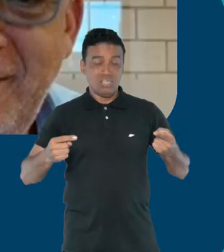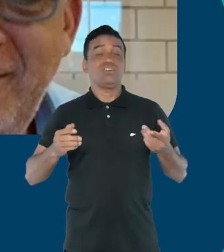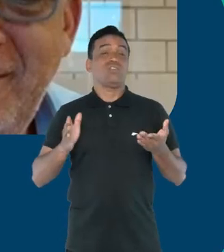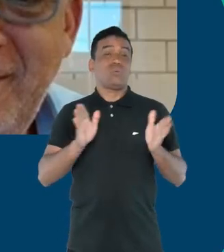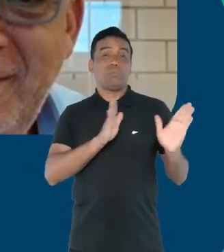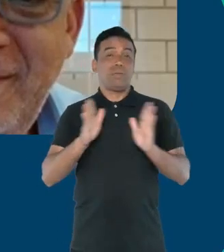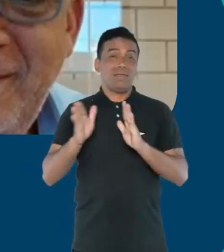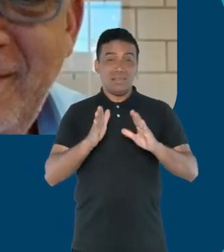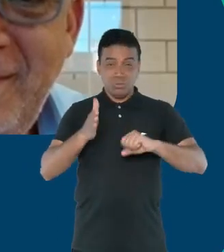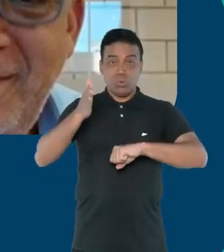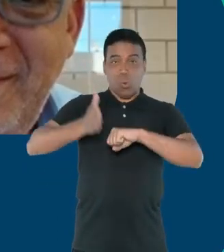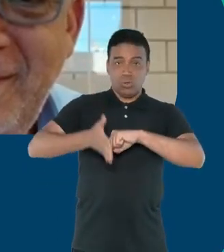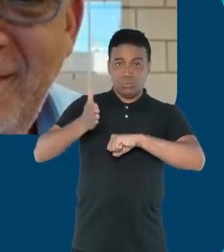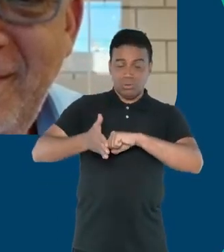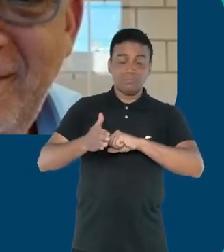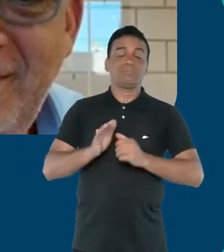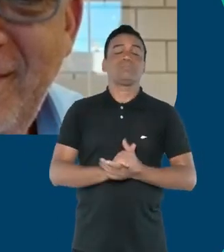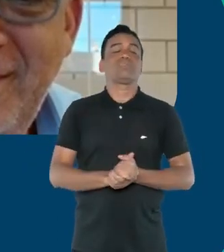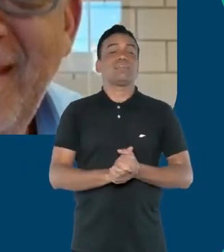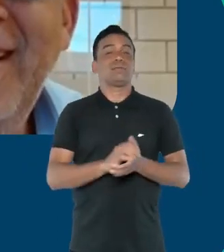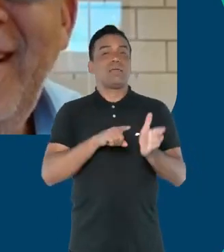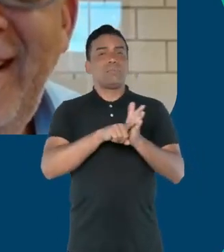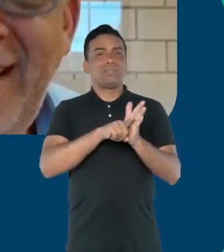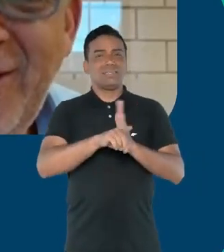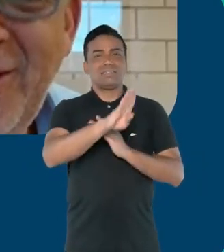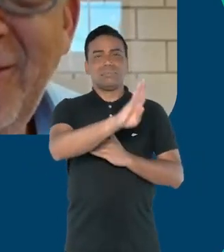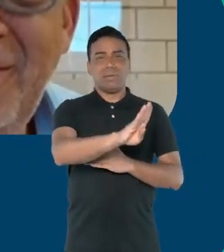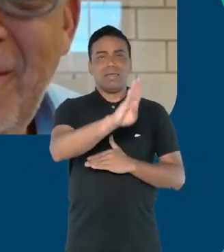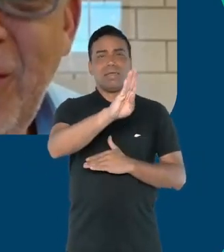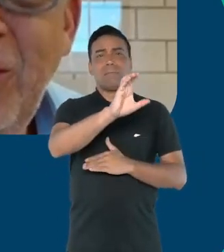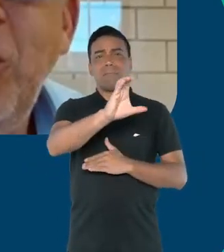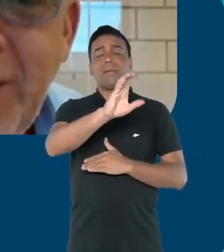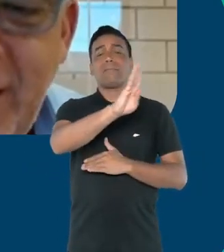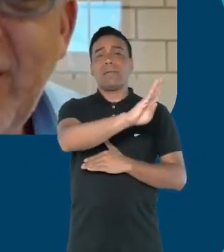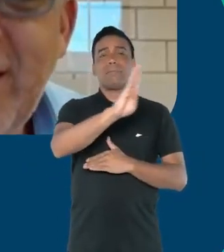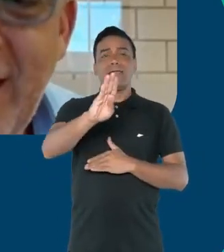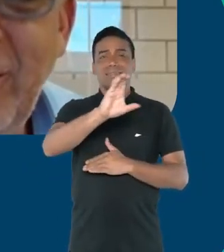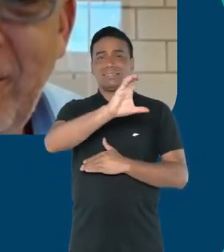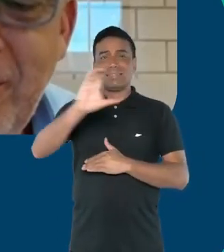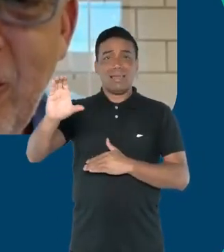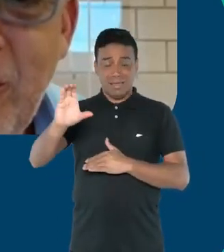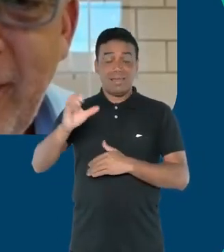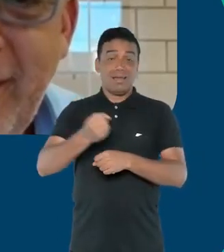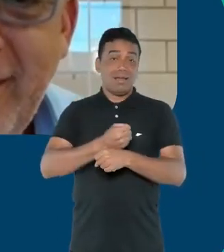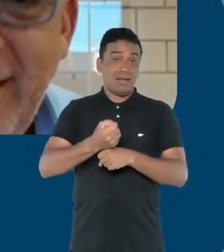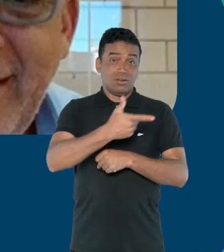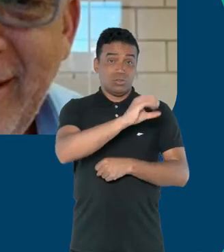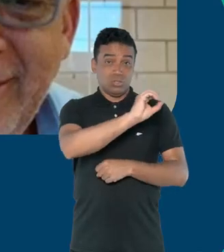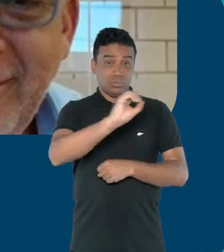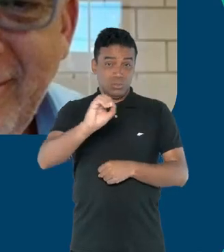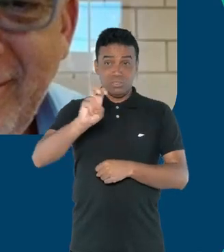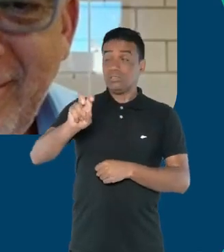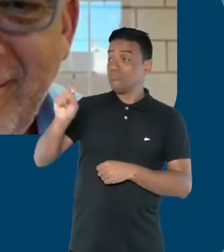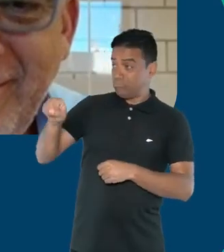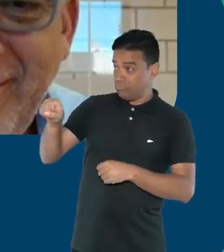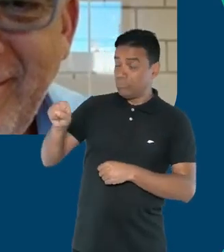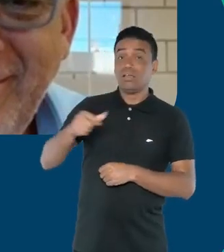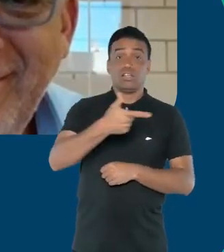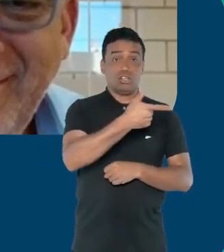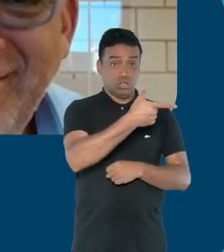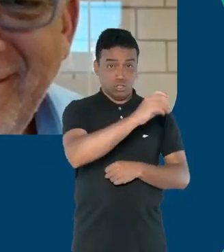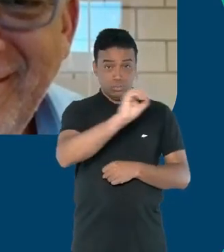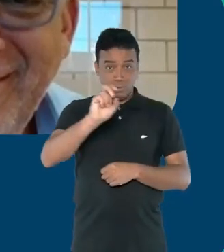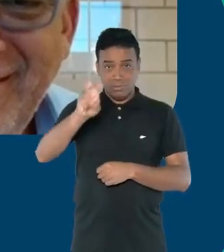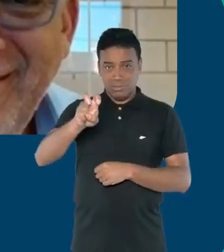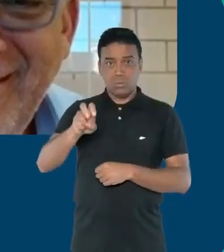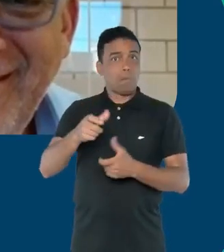contemporâneos, e sobre uma pesquisa da BBC de 2005, Isso. 2005, que exato. o apontou como o segundo maior filósofo